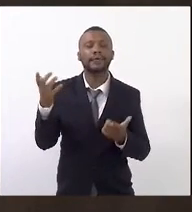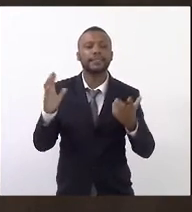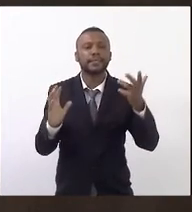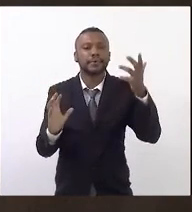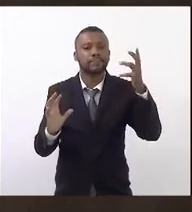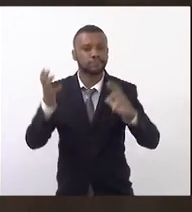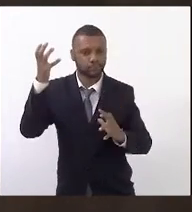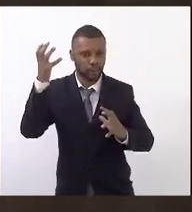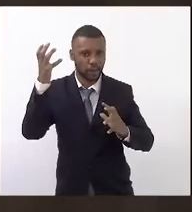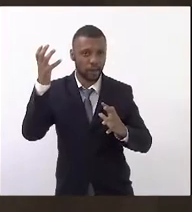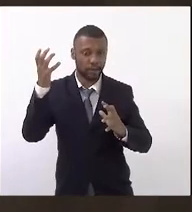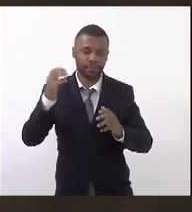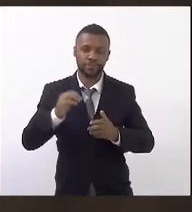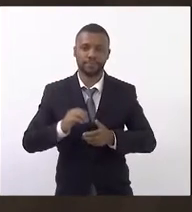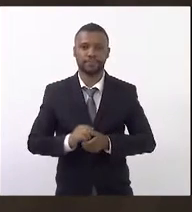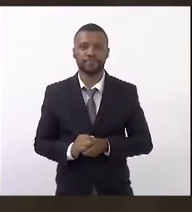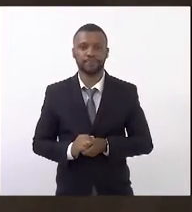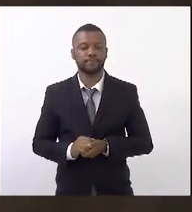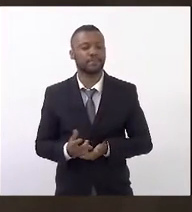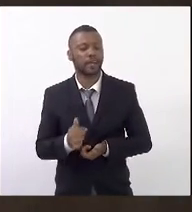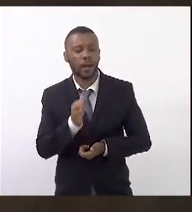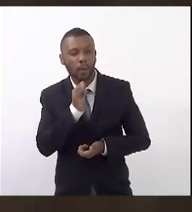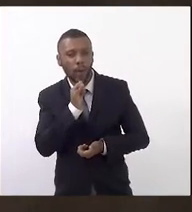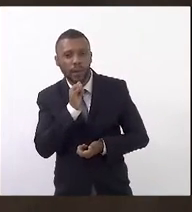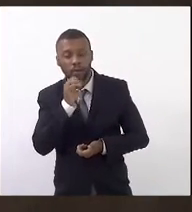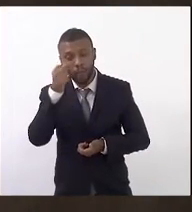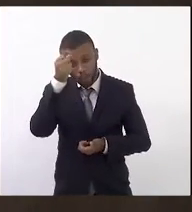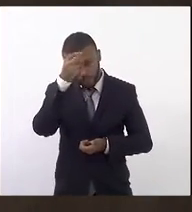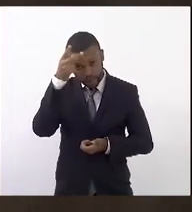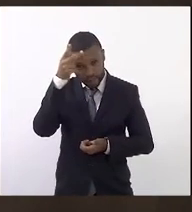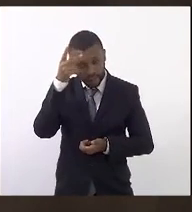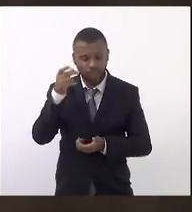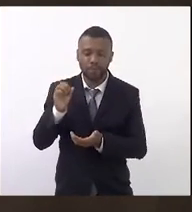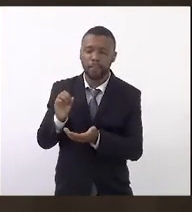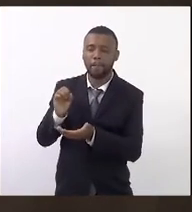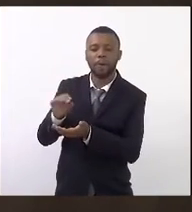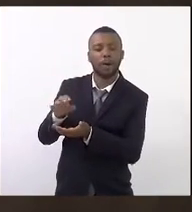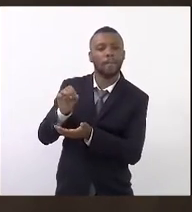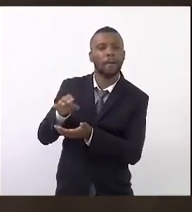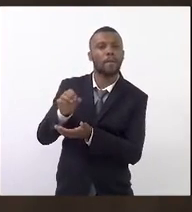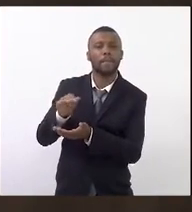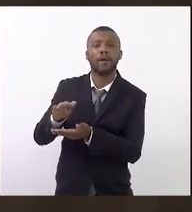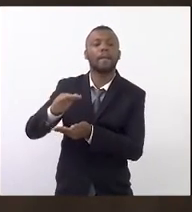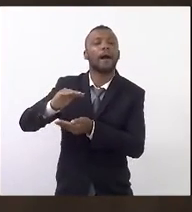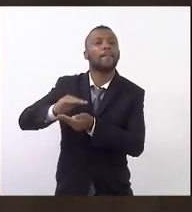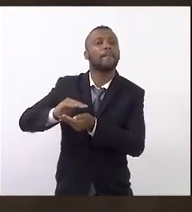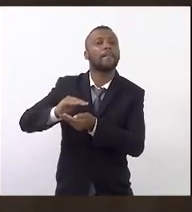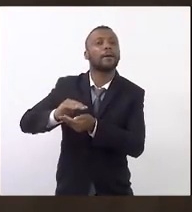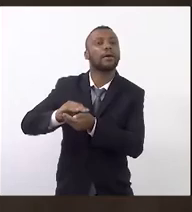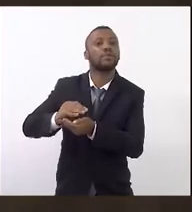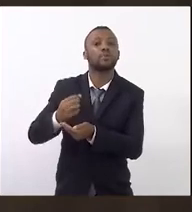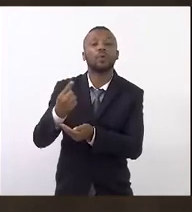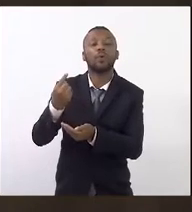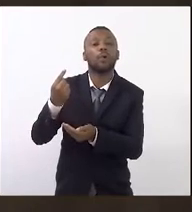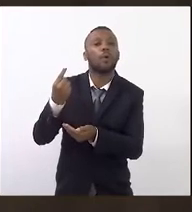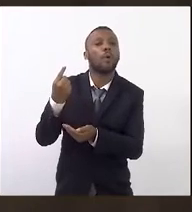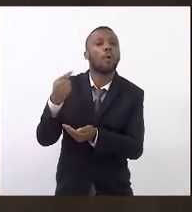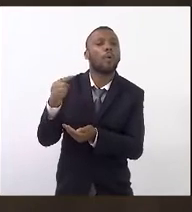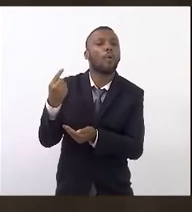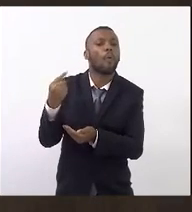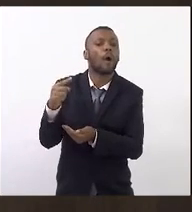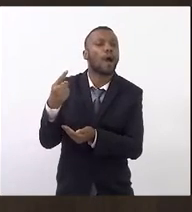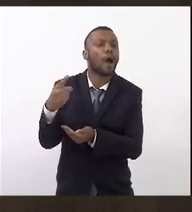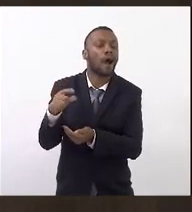seguinte situação, o município fazia uma poupança botando uma unidade de moeda. Aí teve